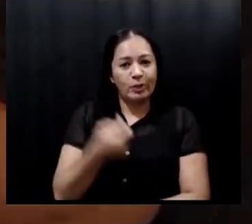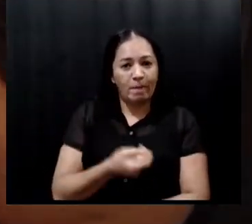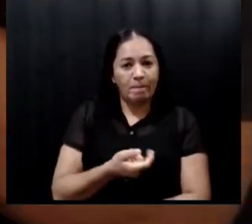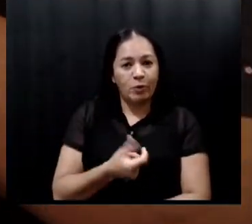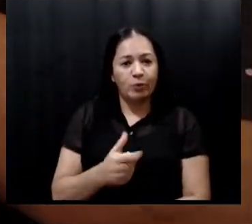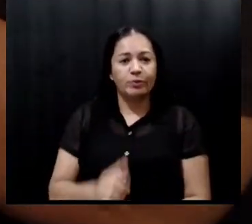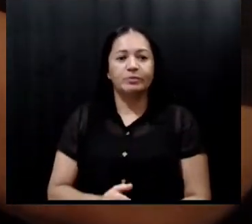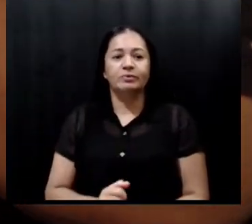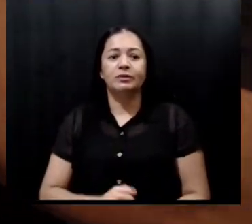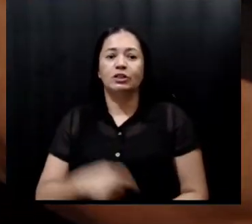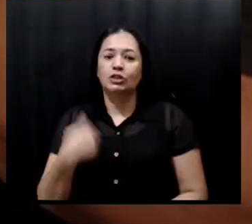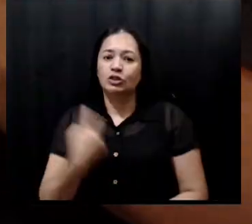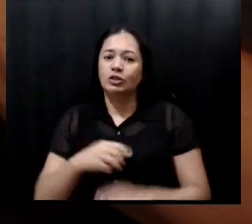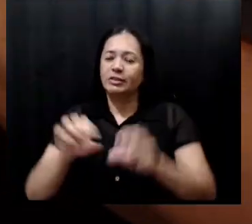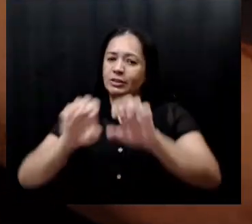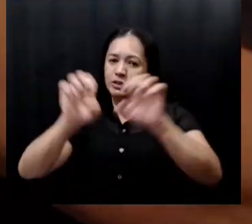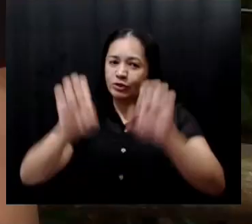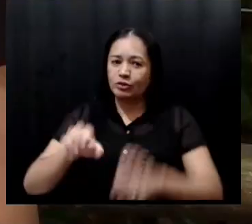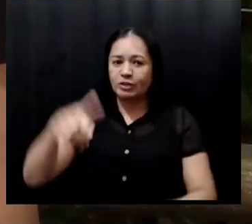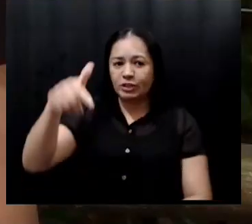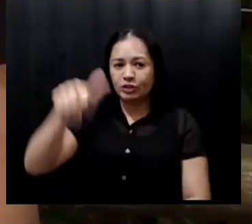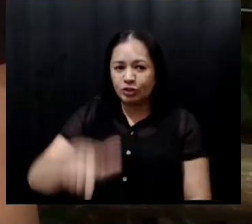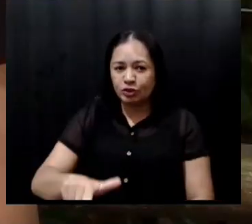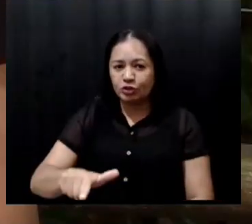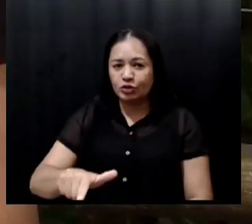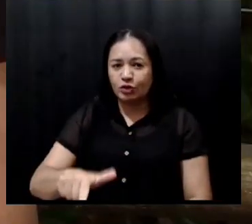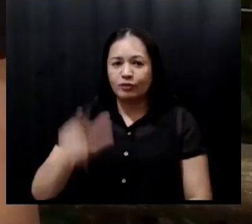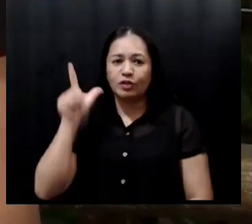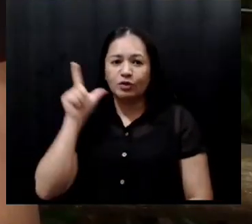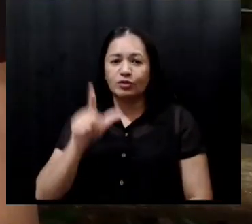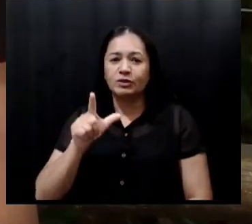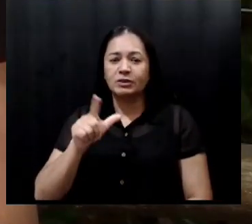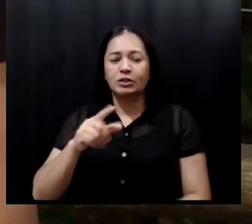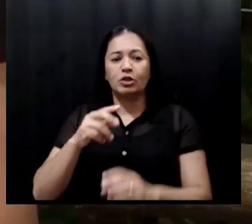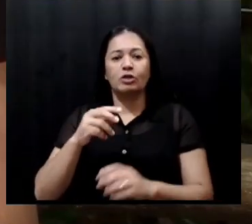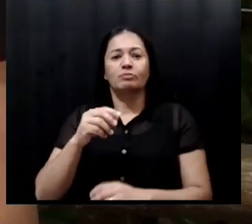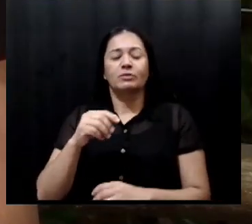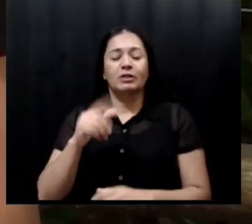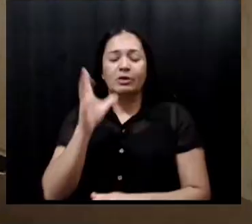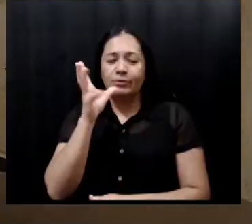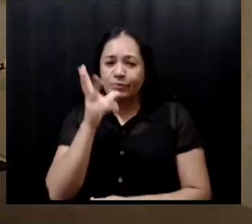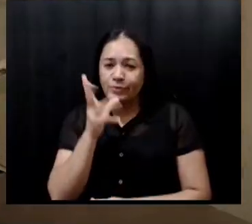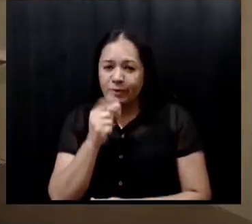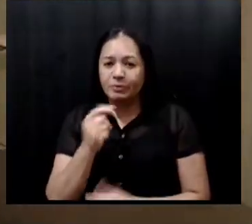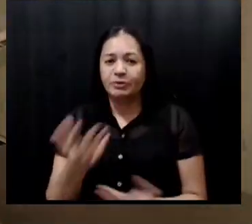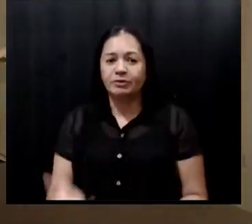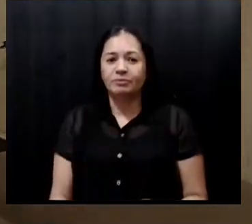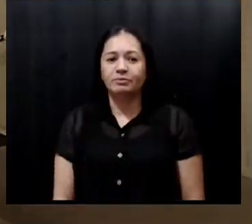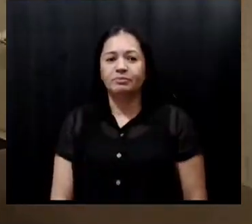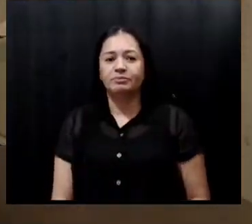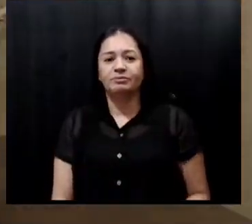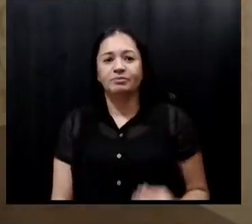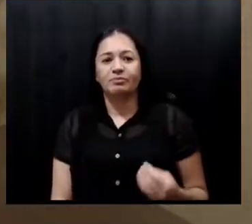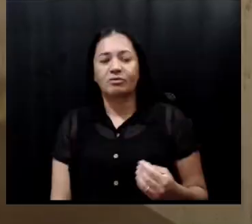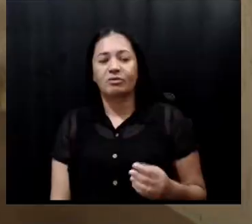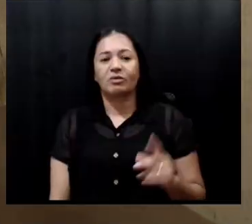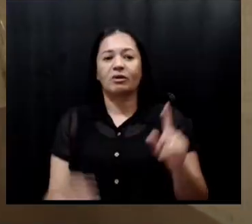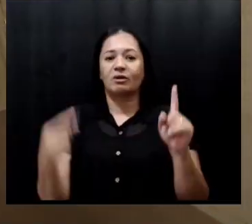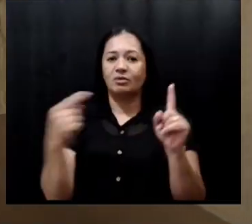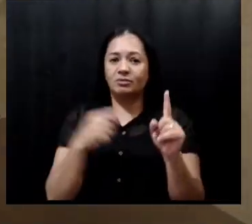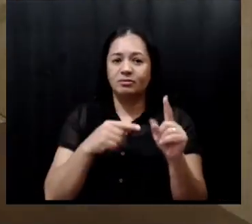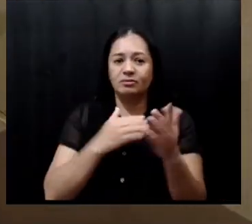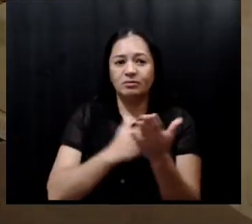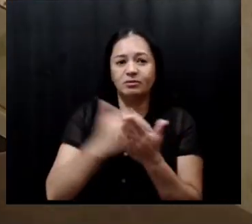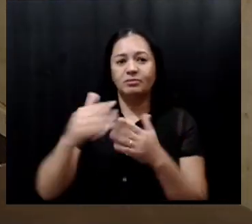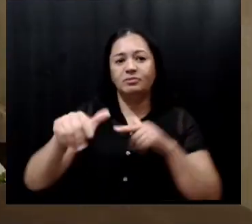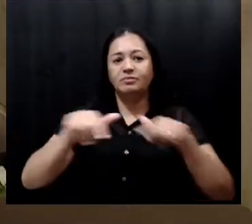reestruturar, conseguir formar de novo aquela situação toda do caixa, isso tomou bastante tempo. E aí foi quando até o Henrique passou a trabalhar com a gente